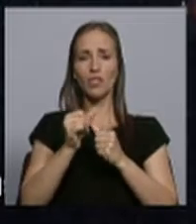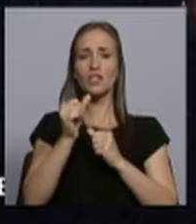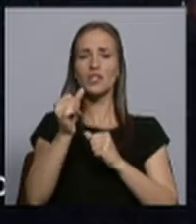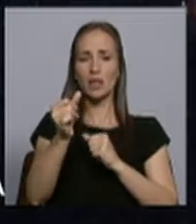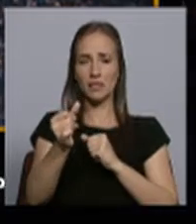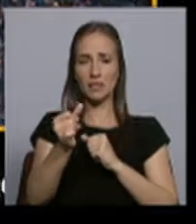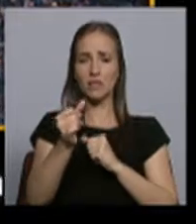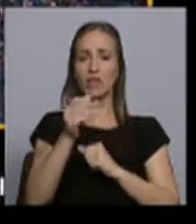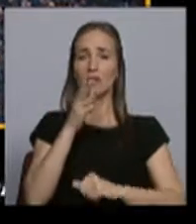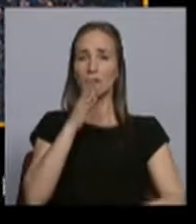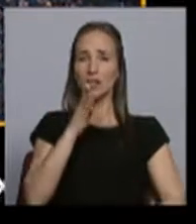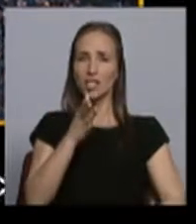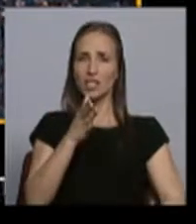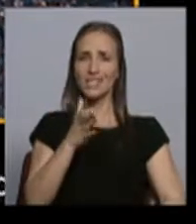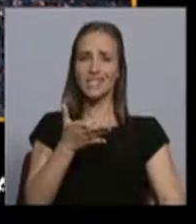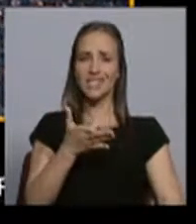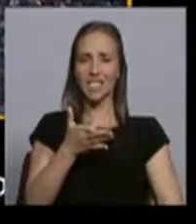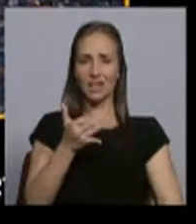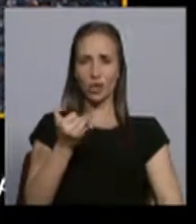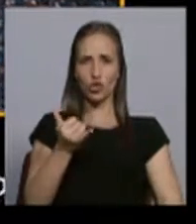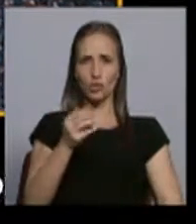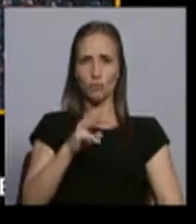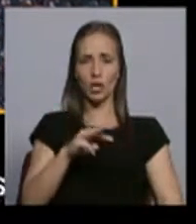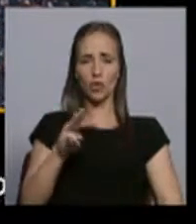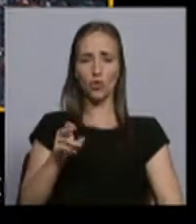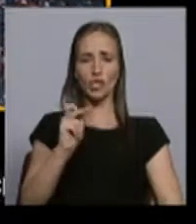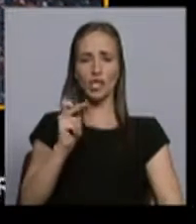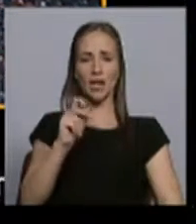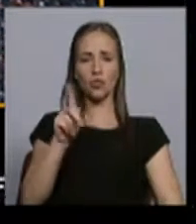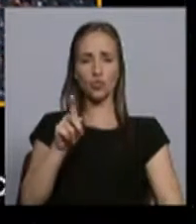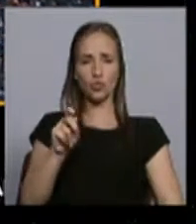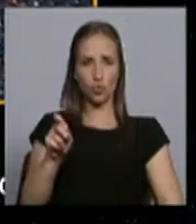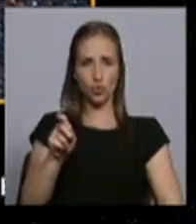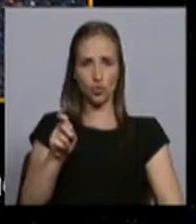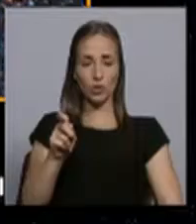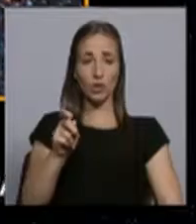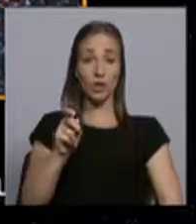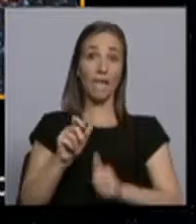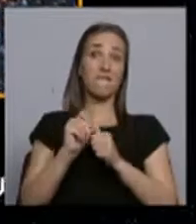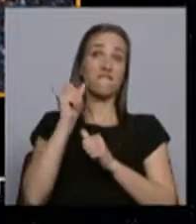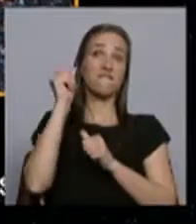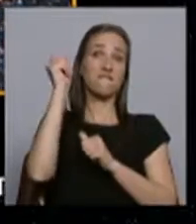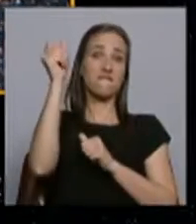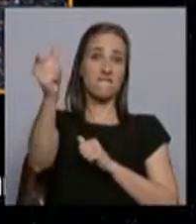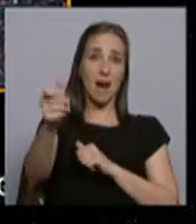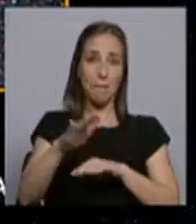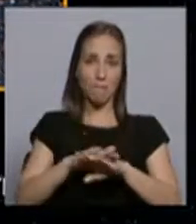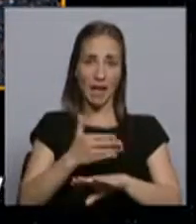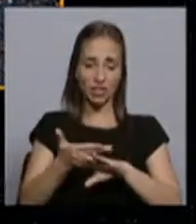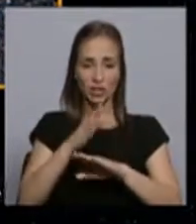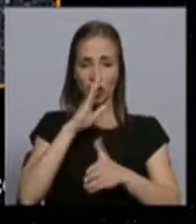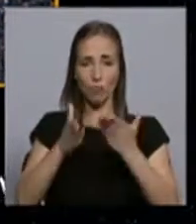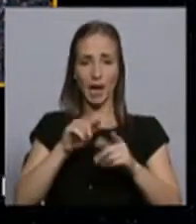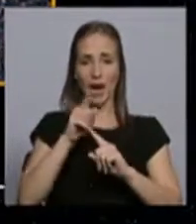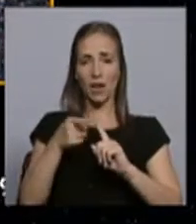está a cerca de 72 milhões de anos-luz. Isto quer dizer que é mais distante, está mais distante do que os dados de 2018